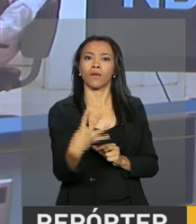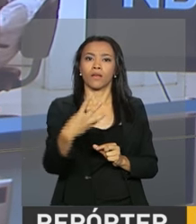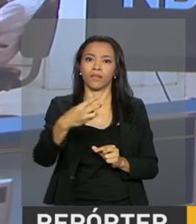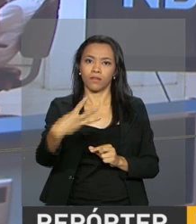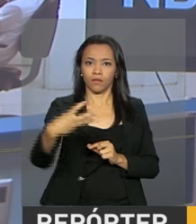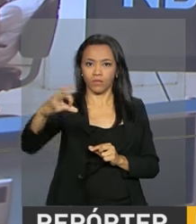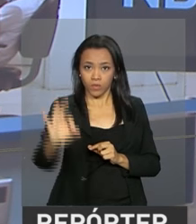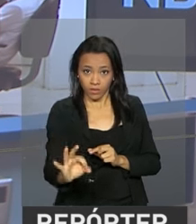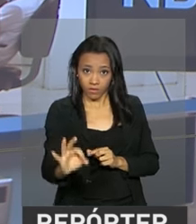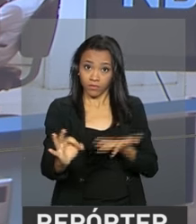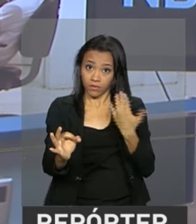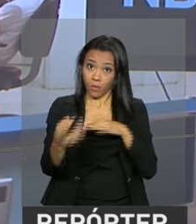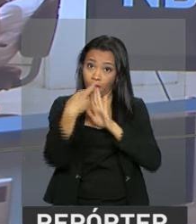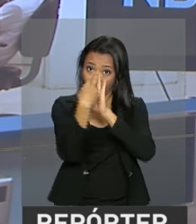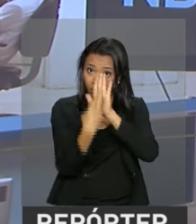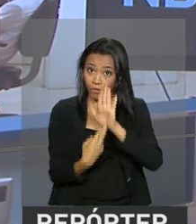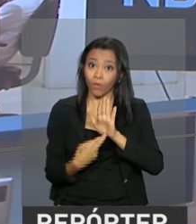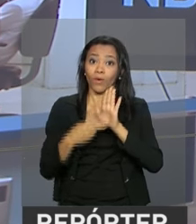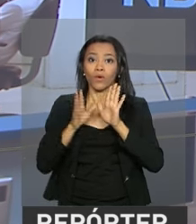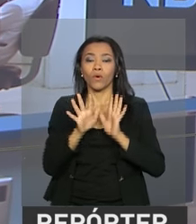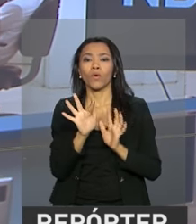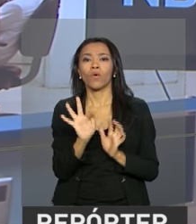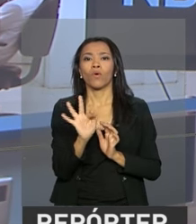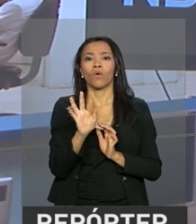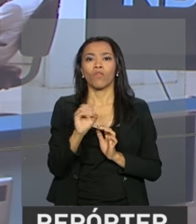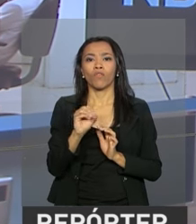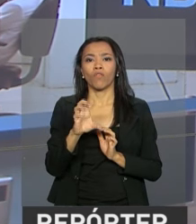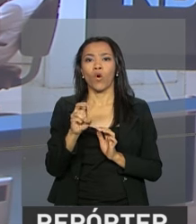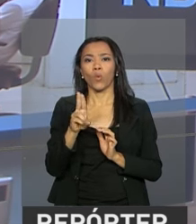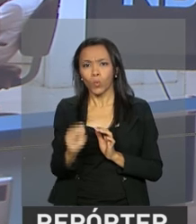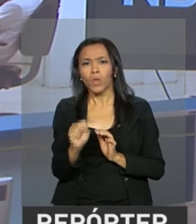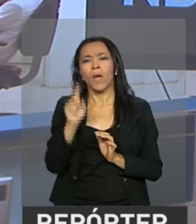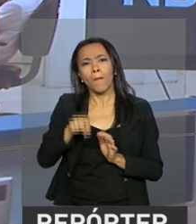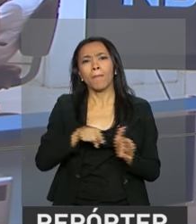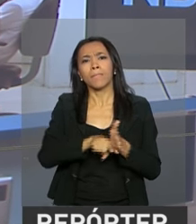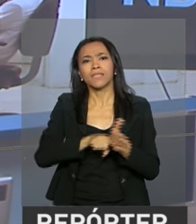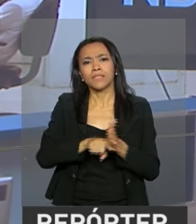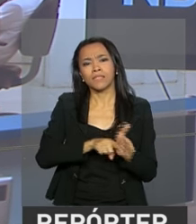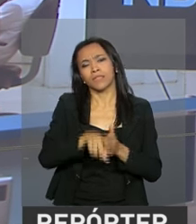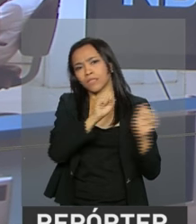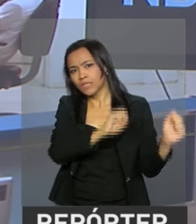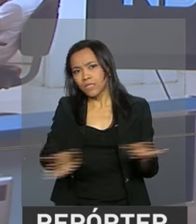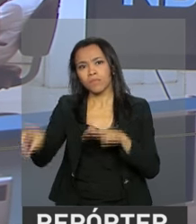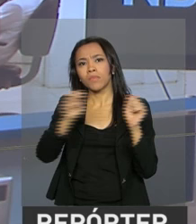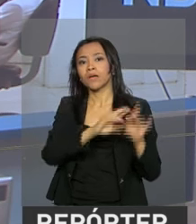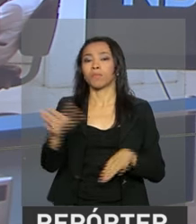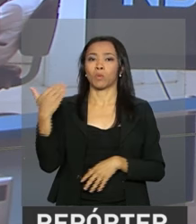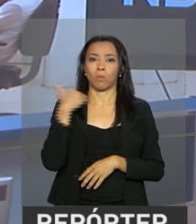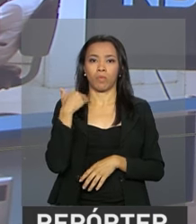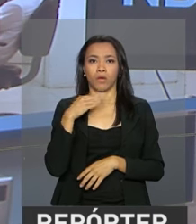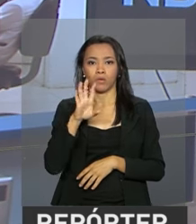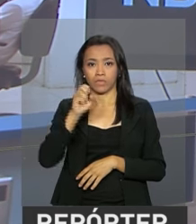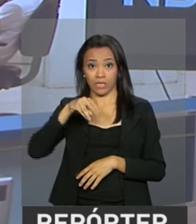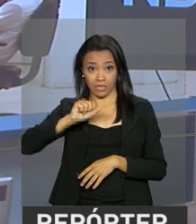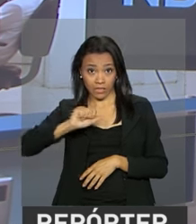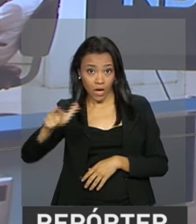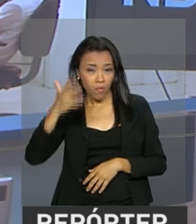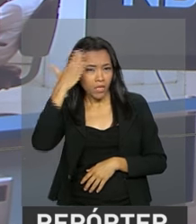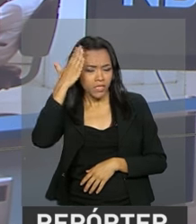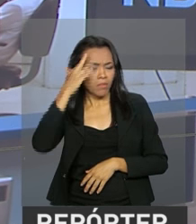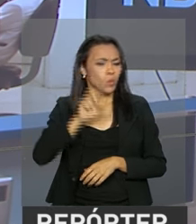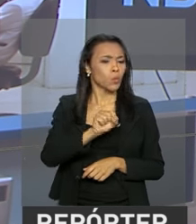por cento o relatório focus é uma pesquisa feita toda semana pelo banco central para saber as expectativas